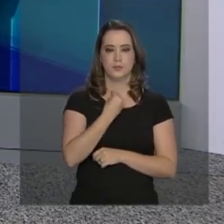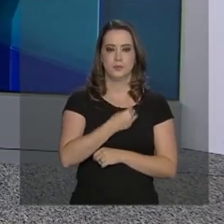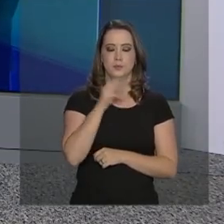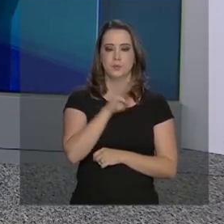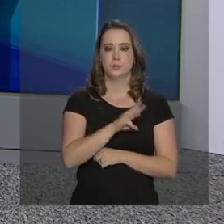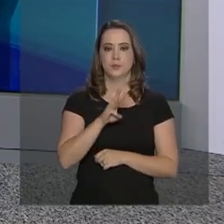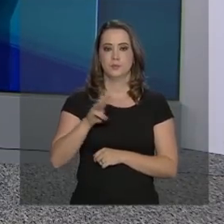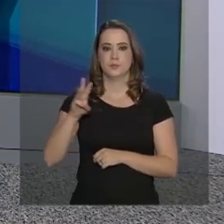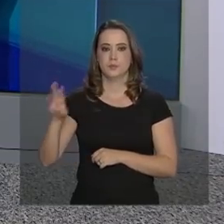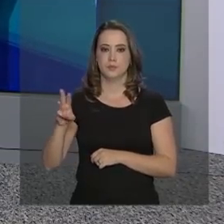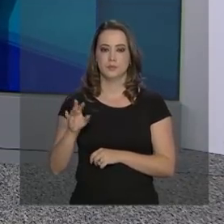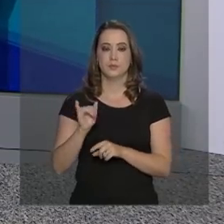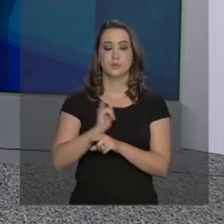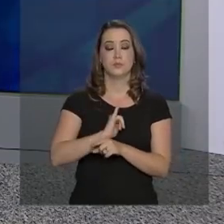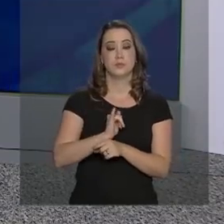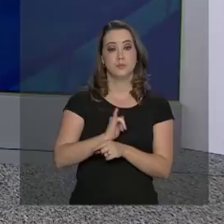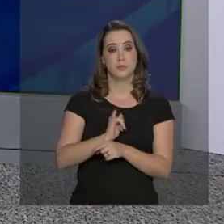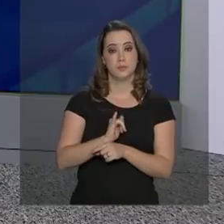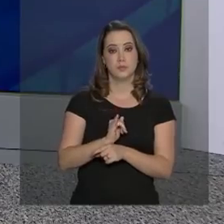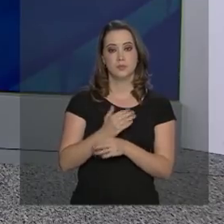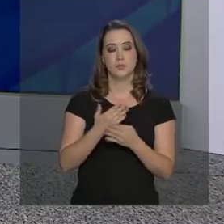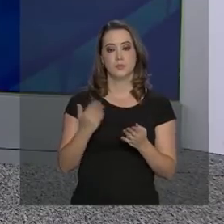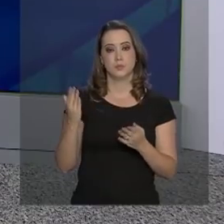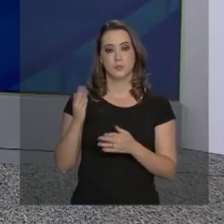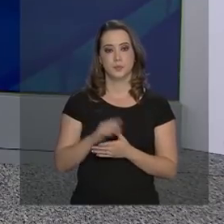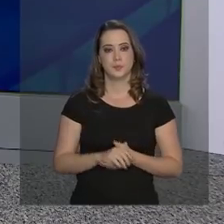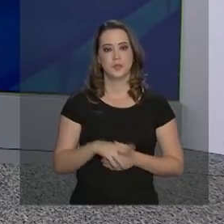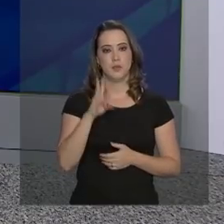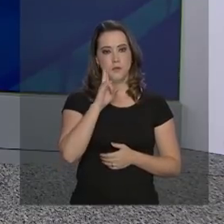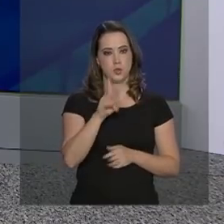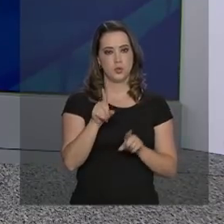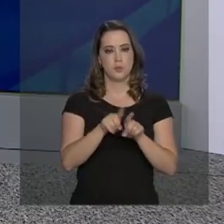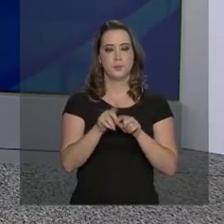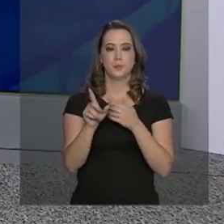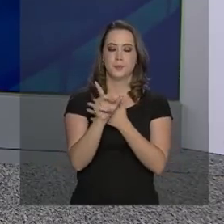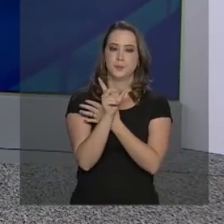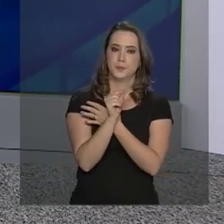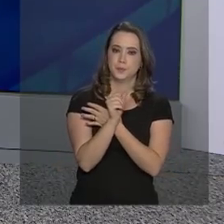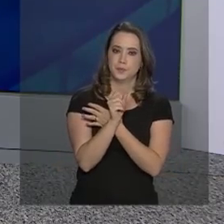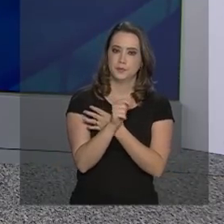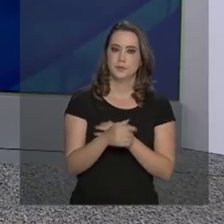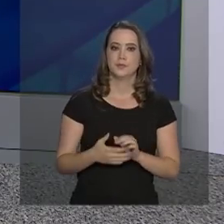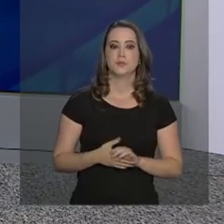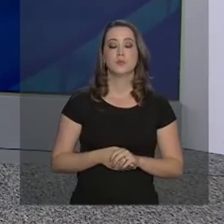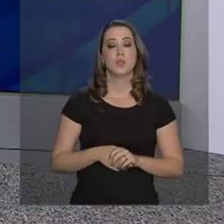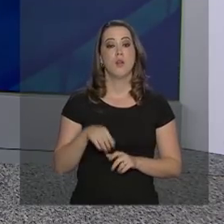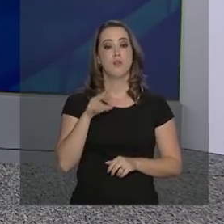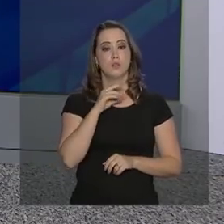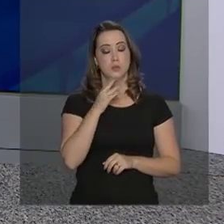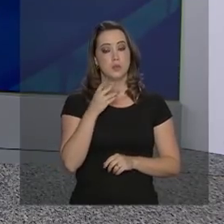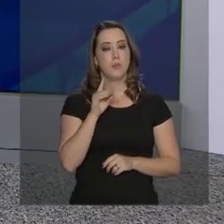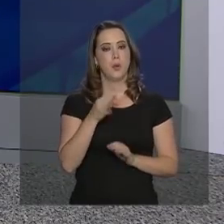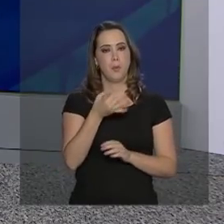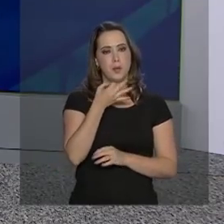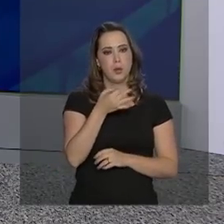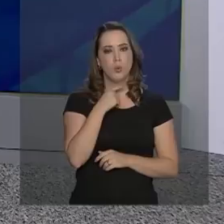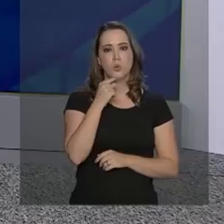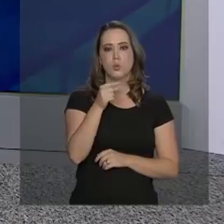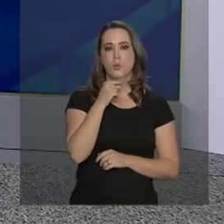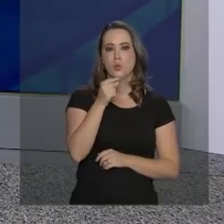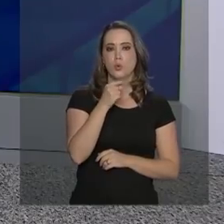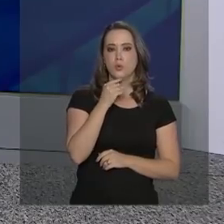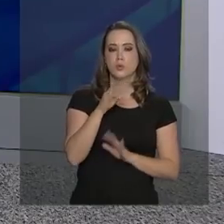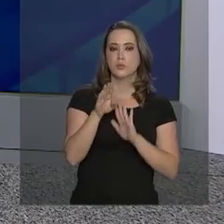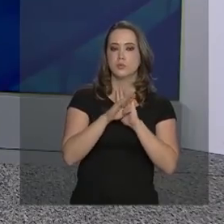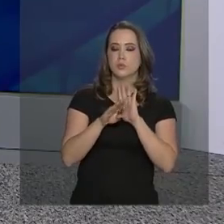acompanha ao vivo pelo site da NBR e pelo canal no YouTube. Acesse também o nosso perfil no Twitter. E você pode ainda mandar sugestões de